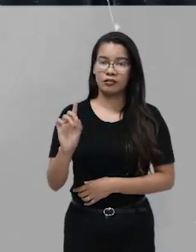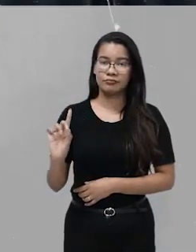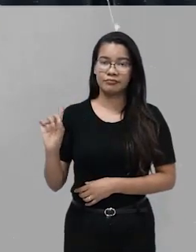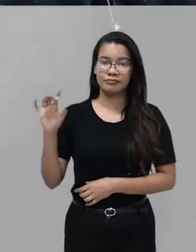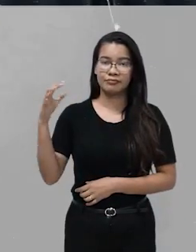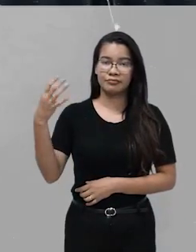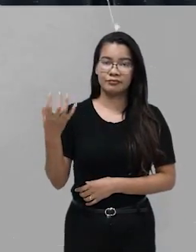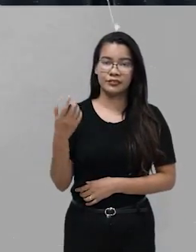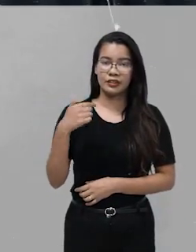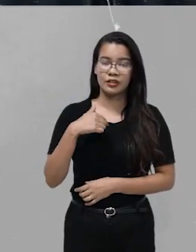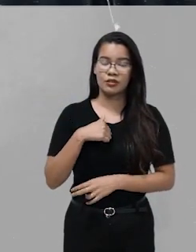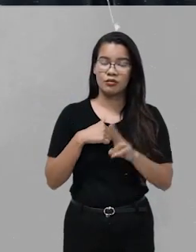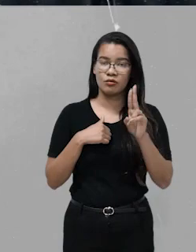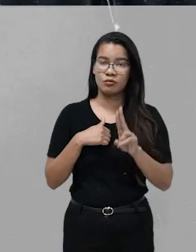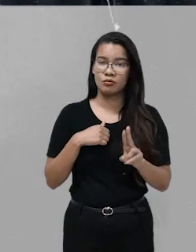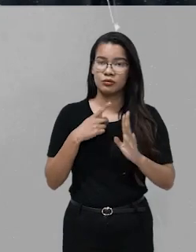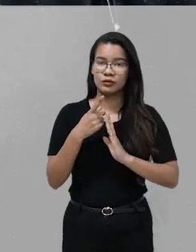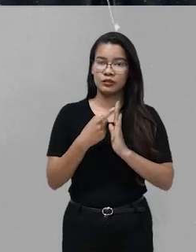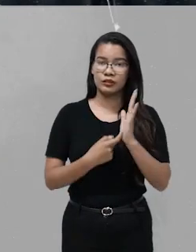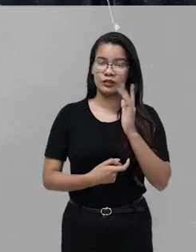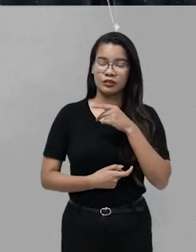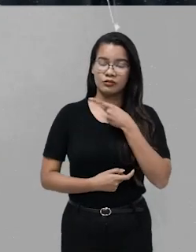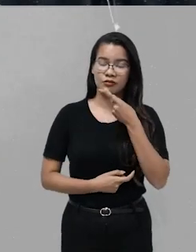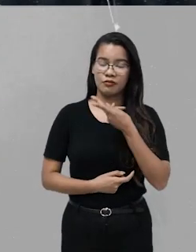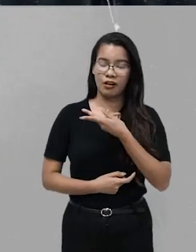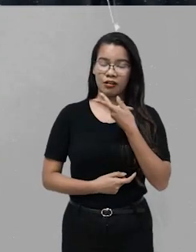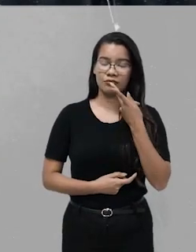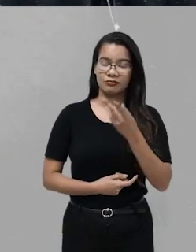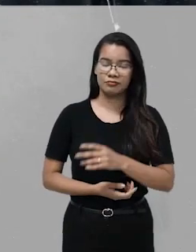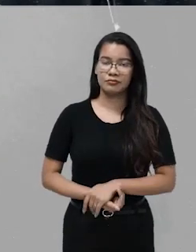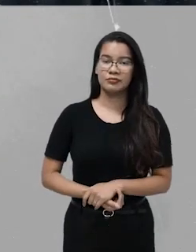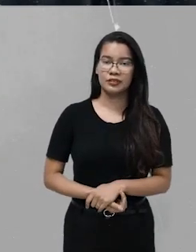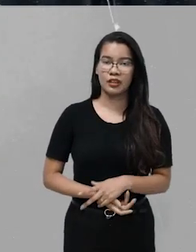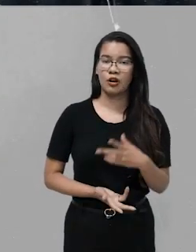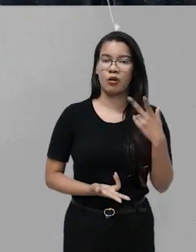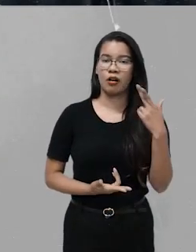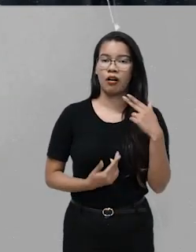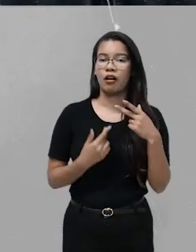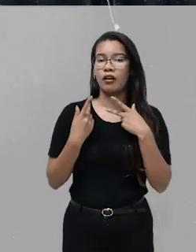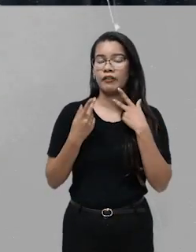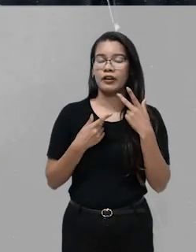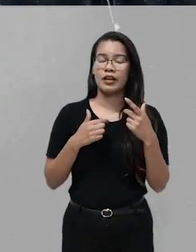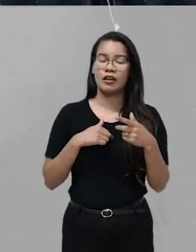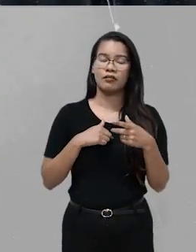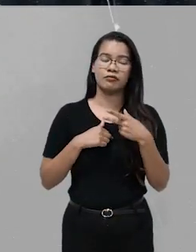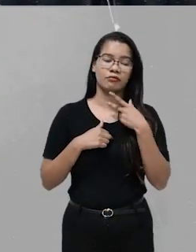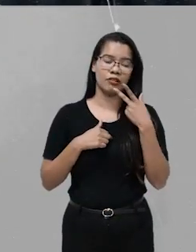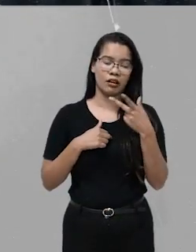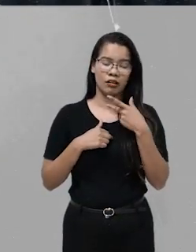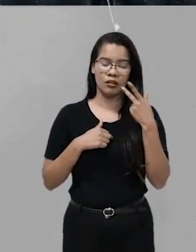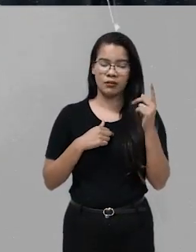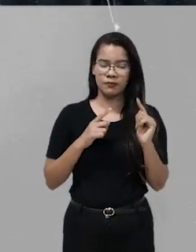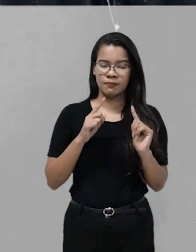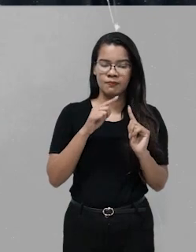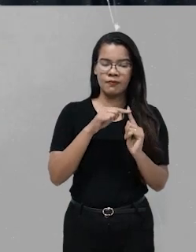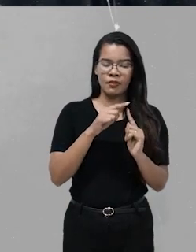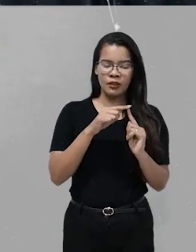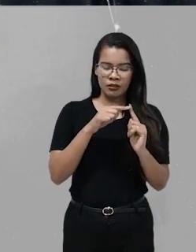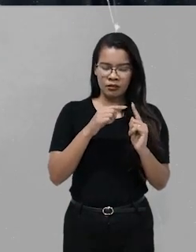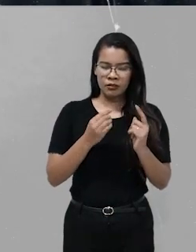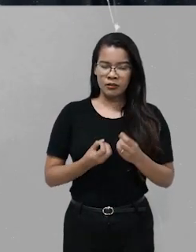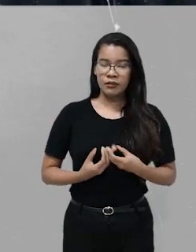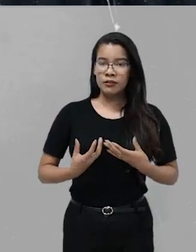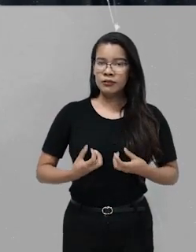Isso também vale para fala. Eu falo de um jeito, eu me expresso de um jeito. Olha só, você está na sua